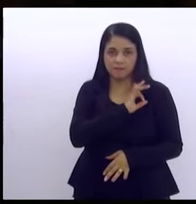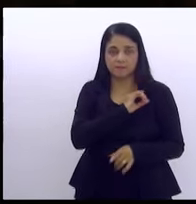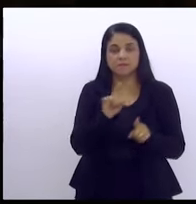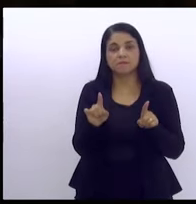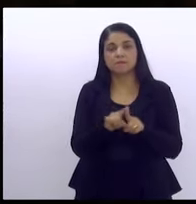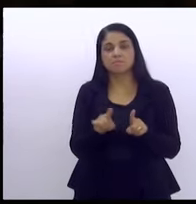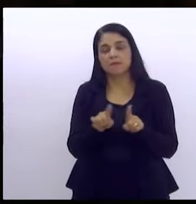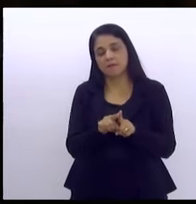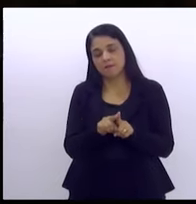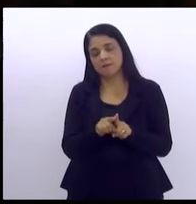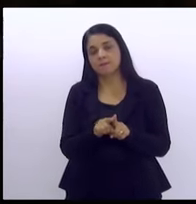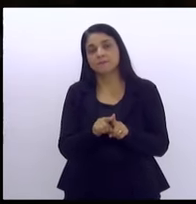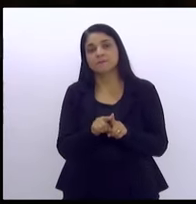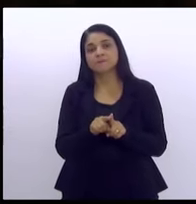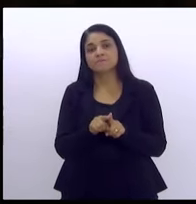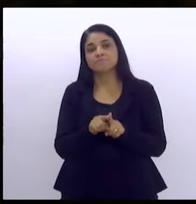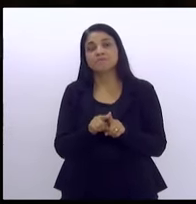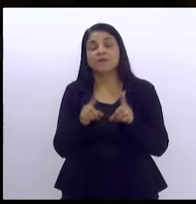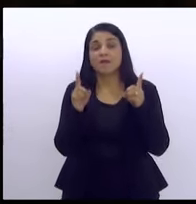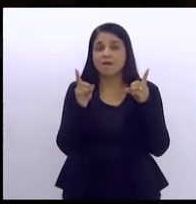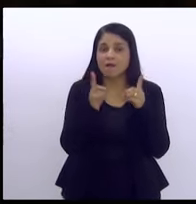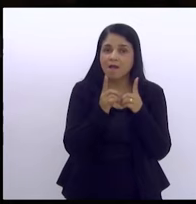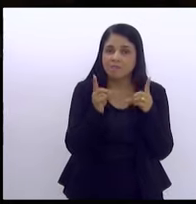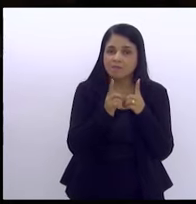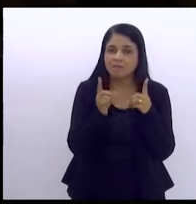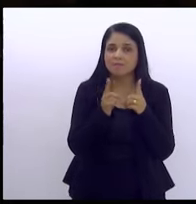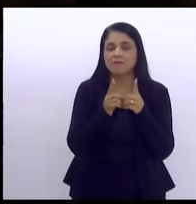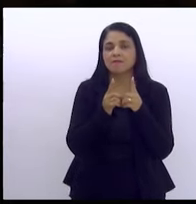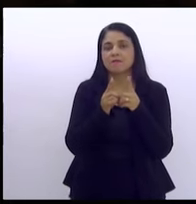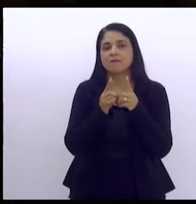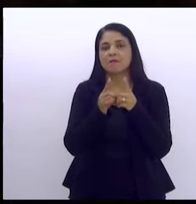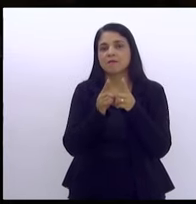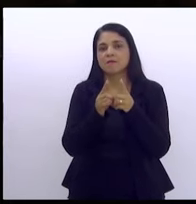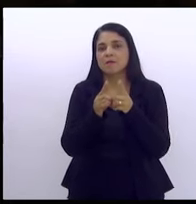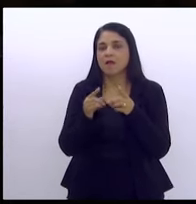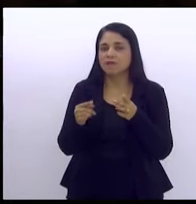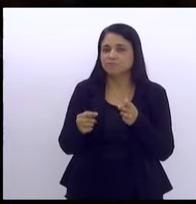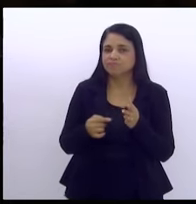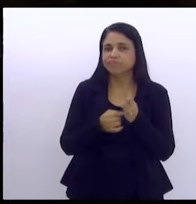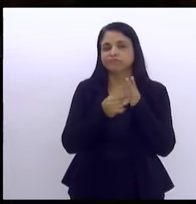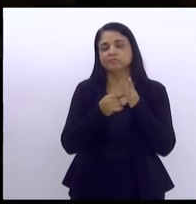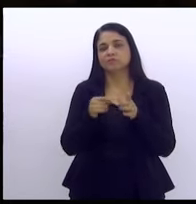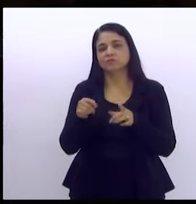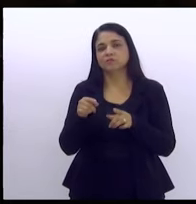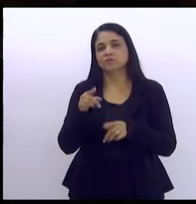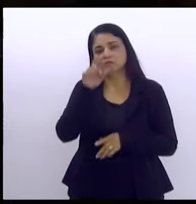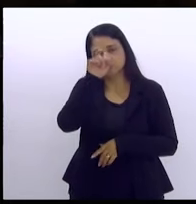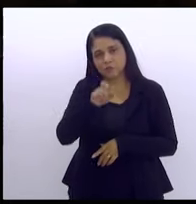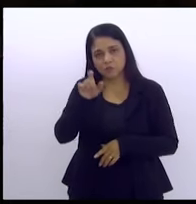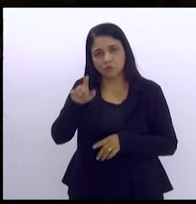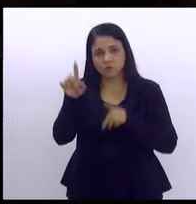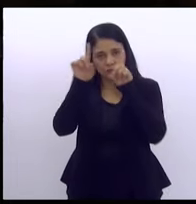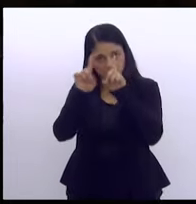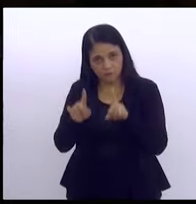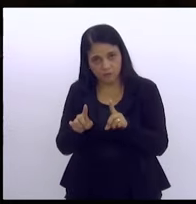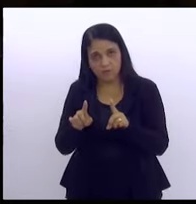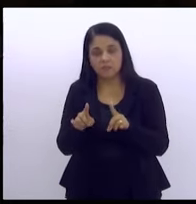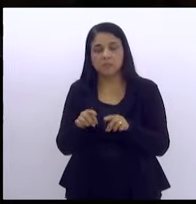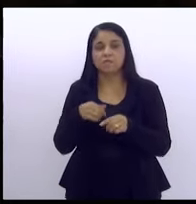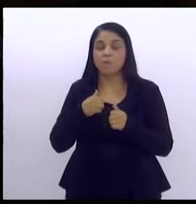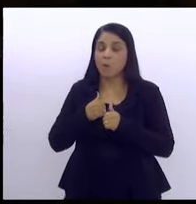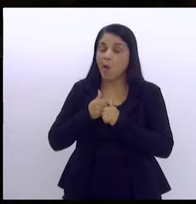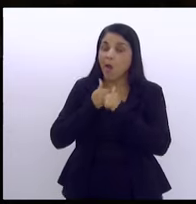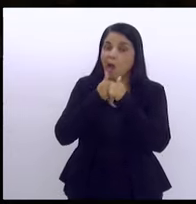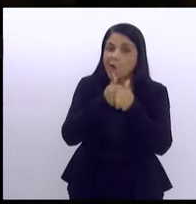também consiga atender a demanda da pessoa com deficiência. Então, esse cuidado nós estamos pedindo e vamos